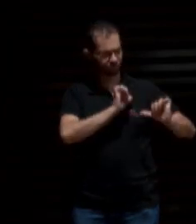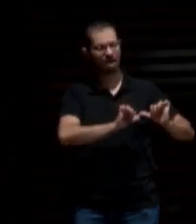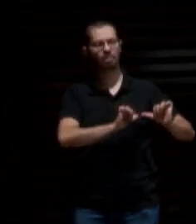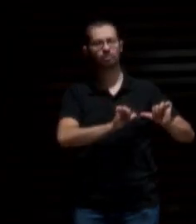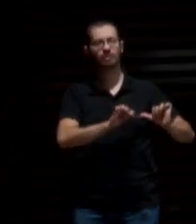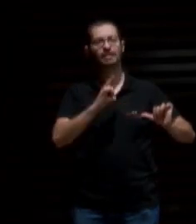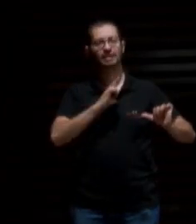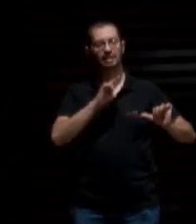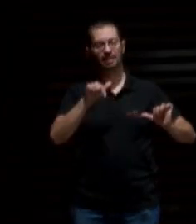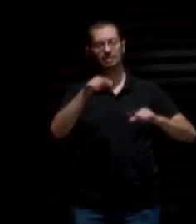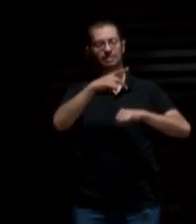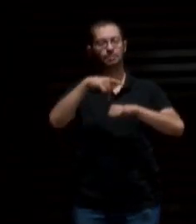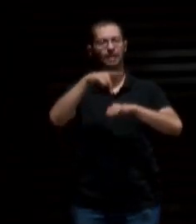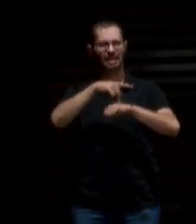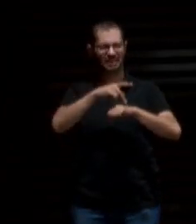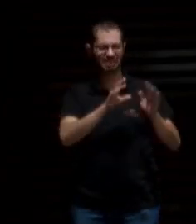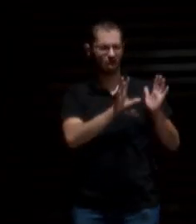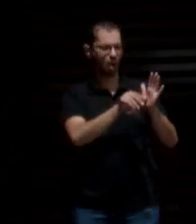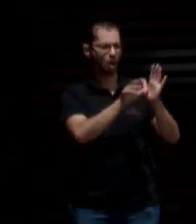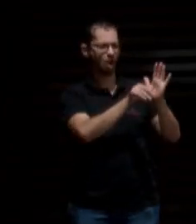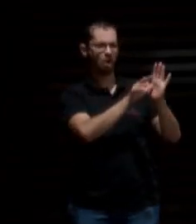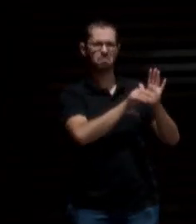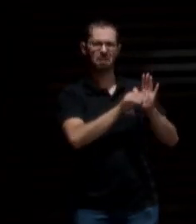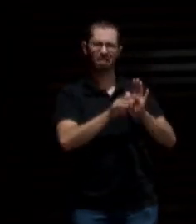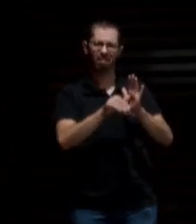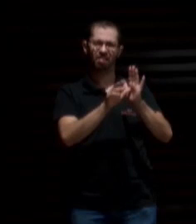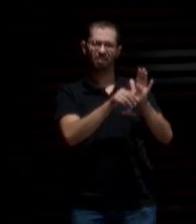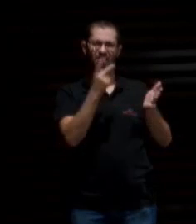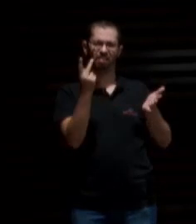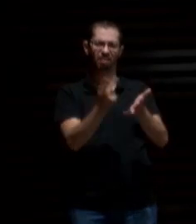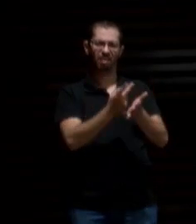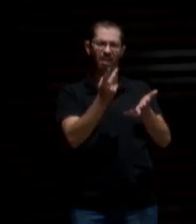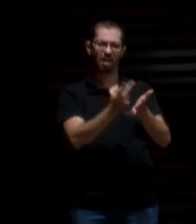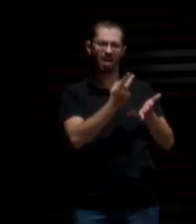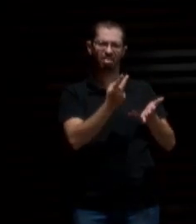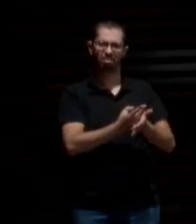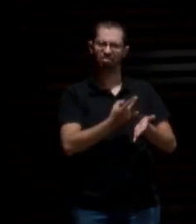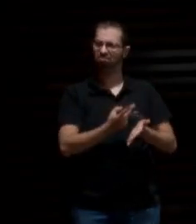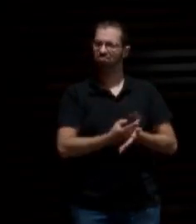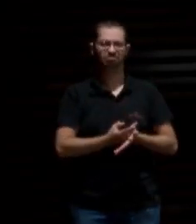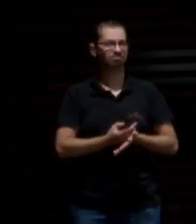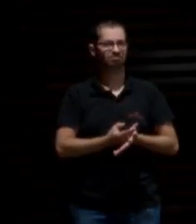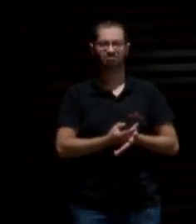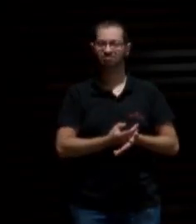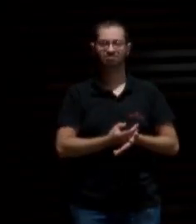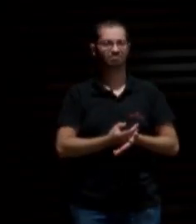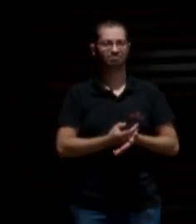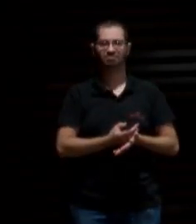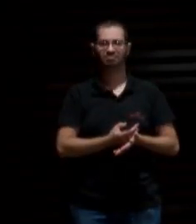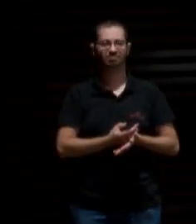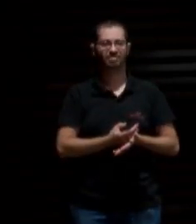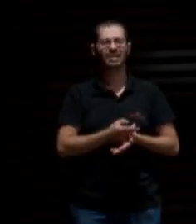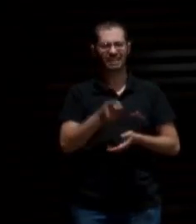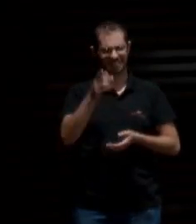esse país corrupto, promíscuo, obsceno que nós temos hoje? Sabe o que é esse monte